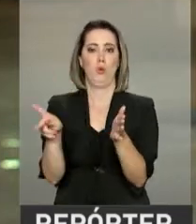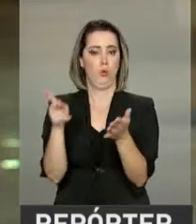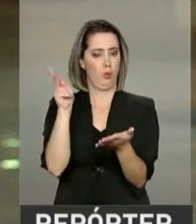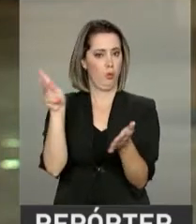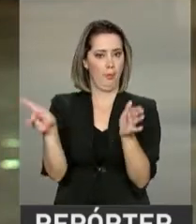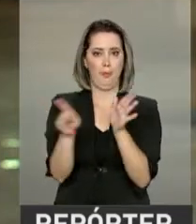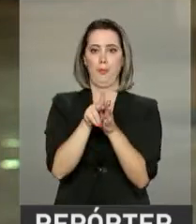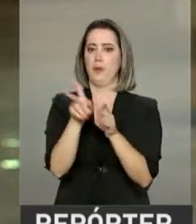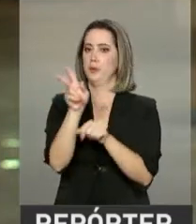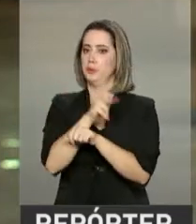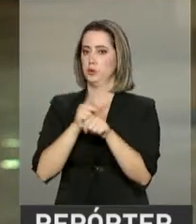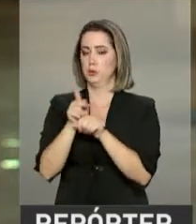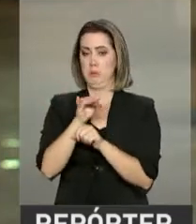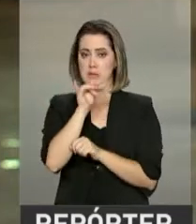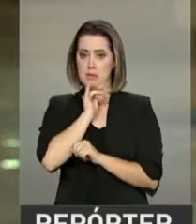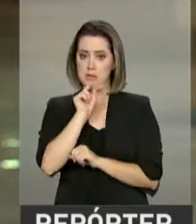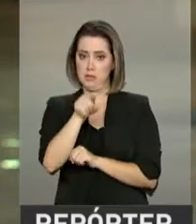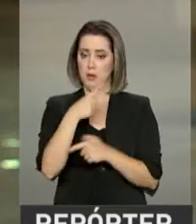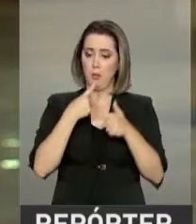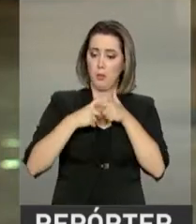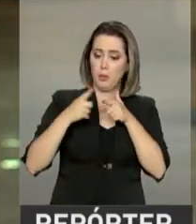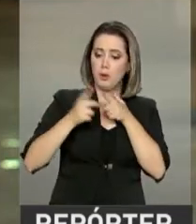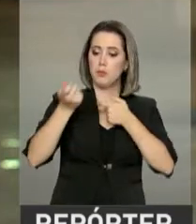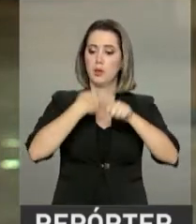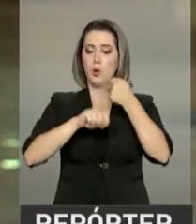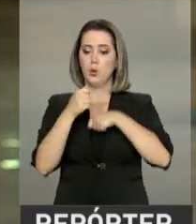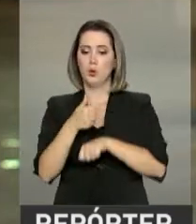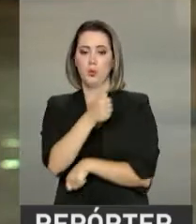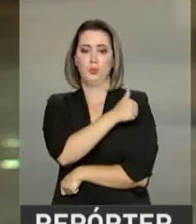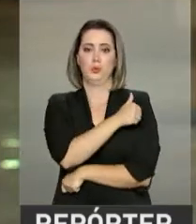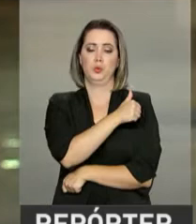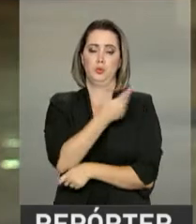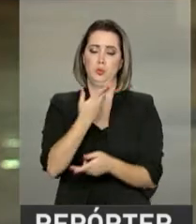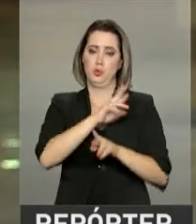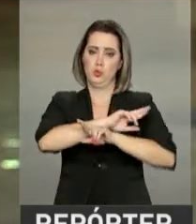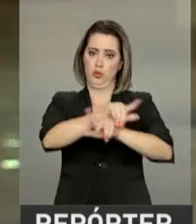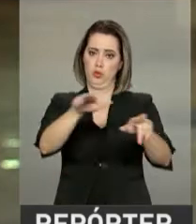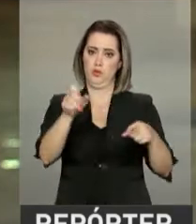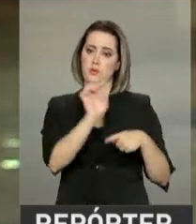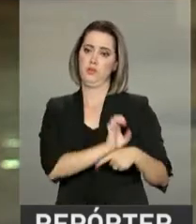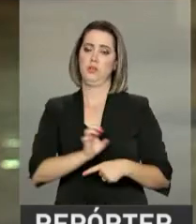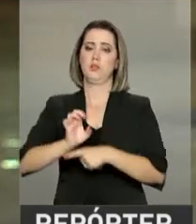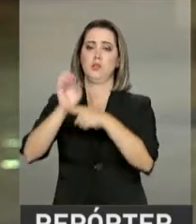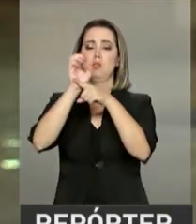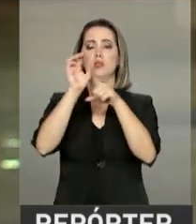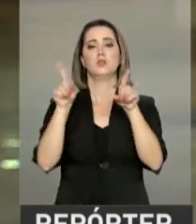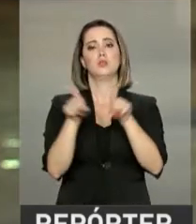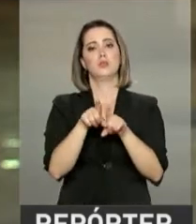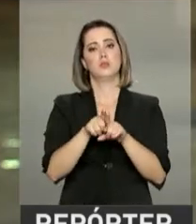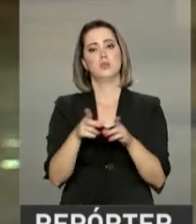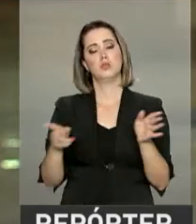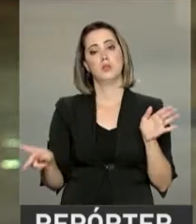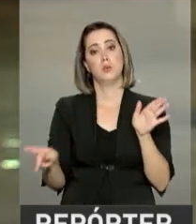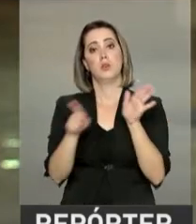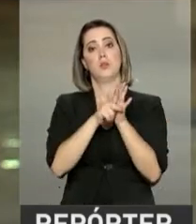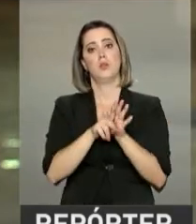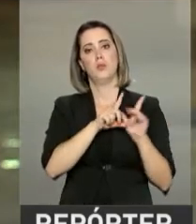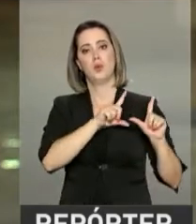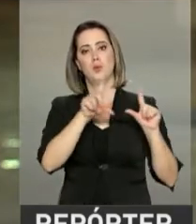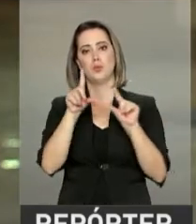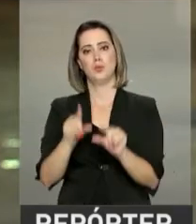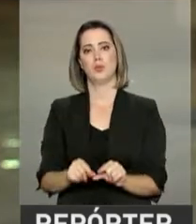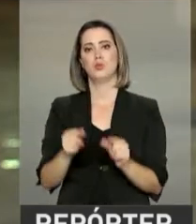alguns estados brasileiros por conta da queda na arrecadação além da própria atividade reduzida